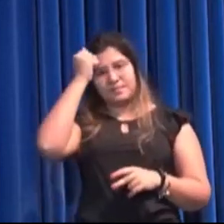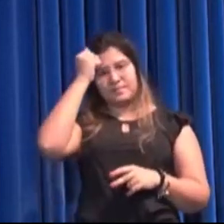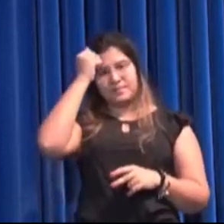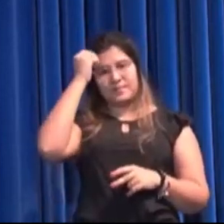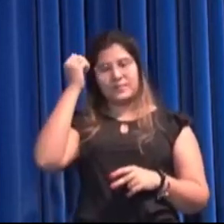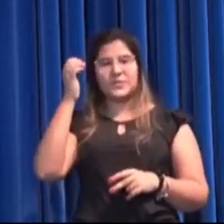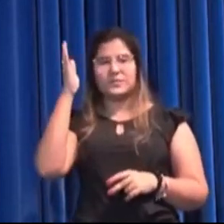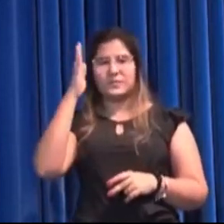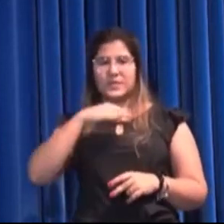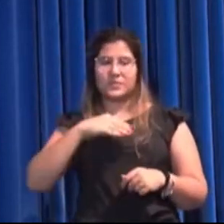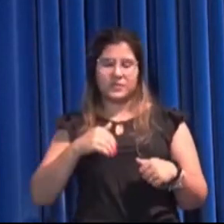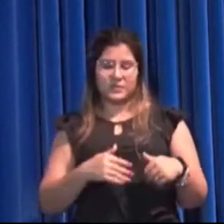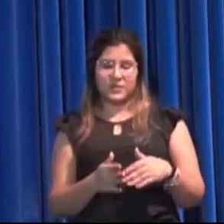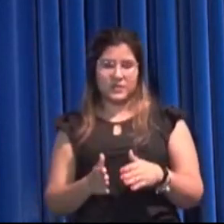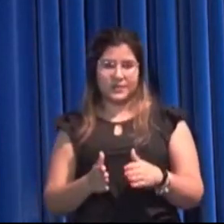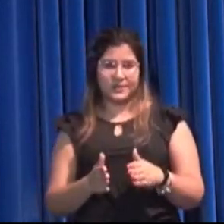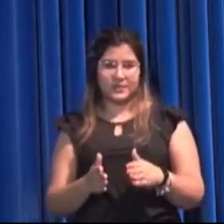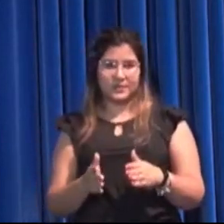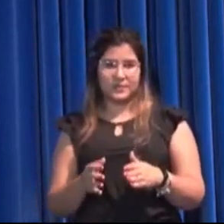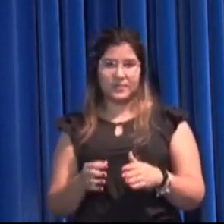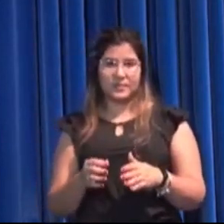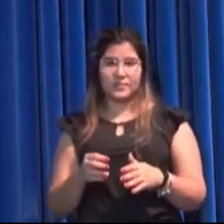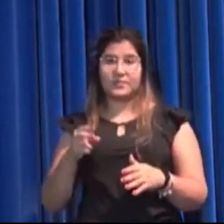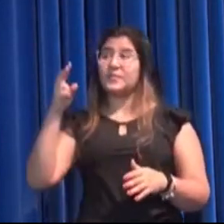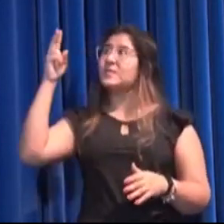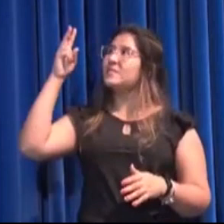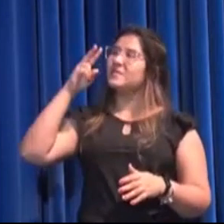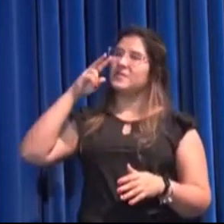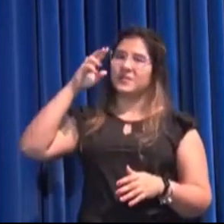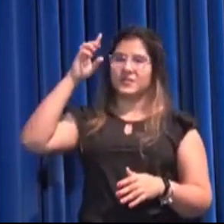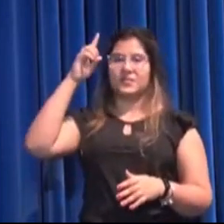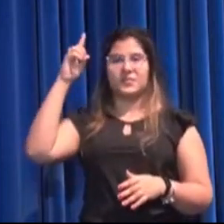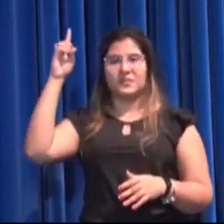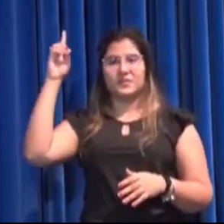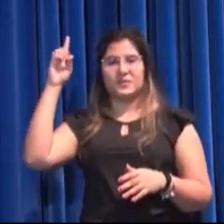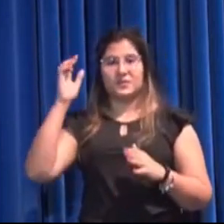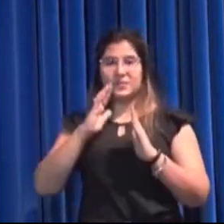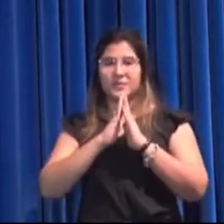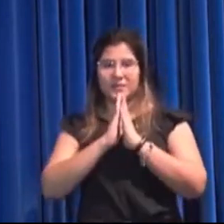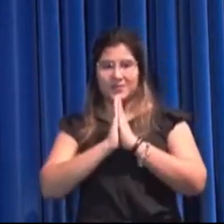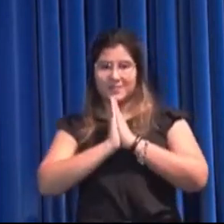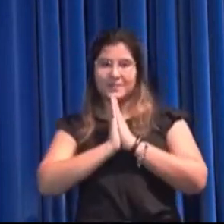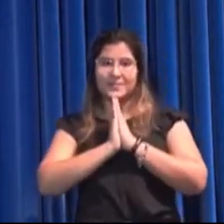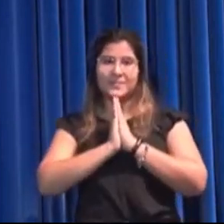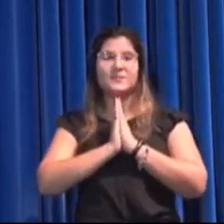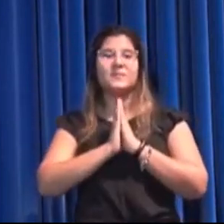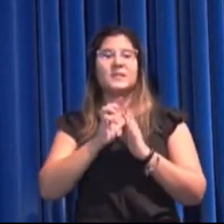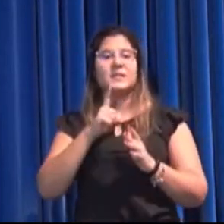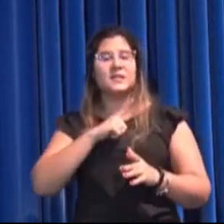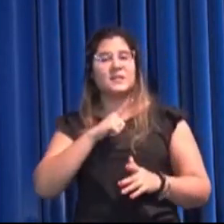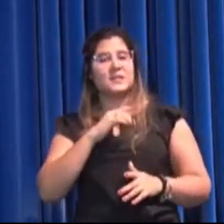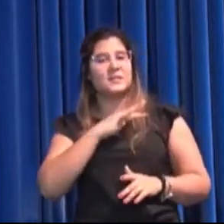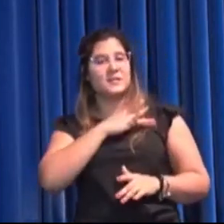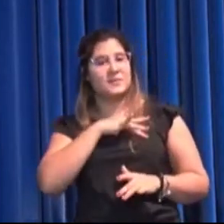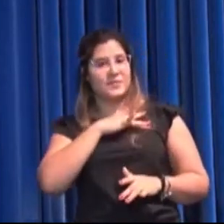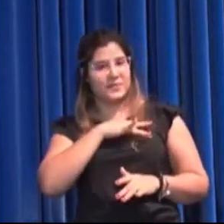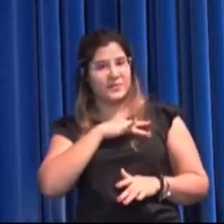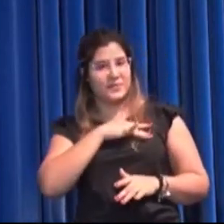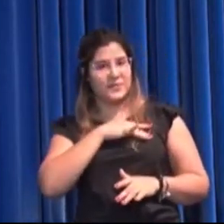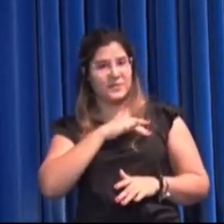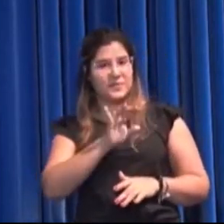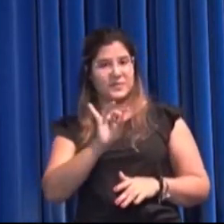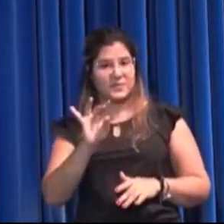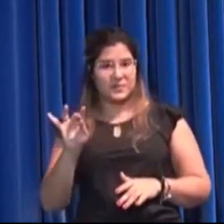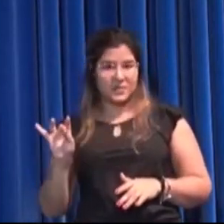maus caminhos, ouve, ó Deus, a oração. Tem misericórdia de cada